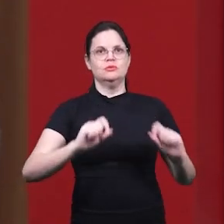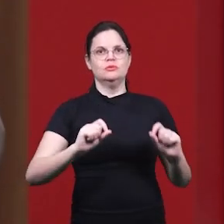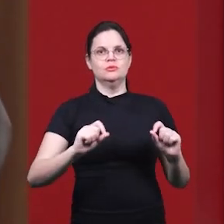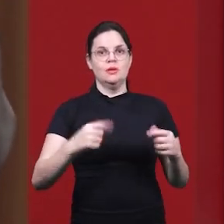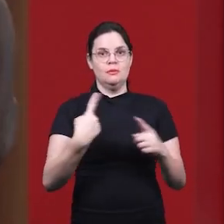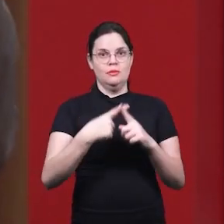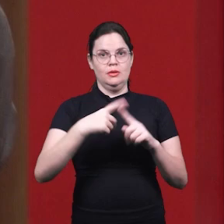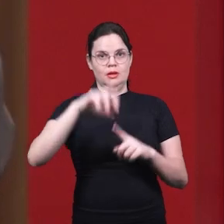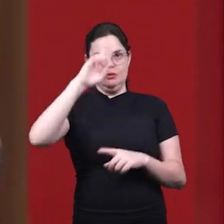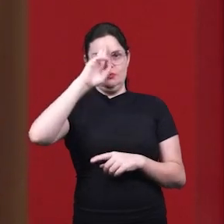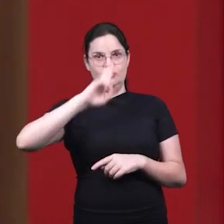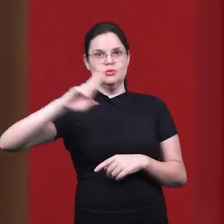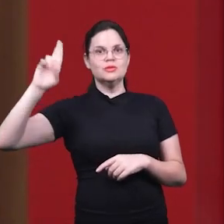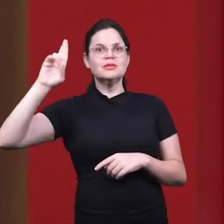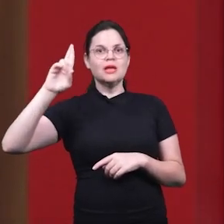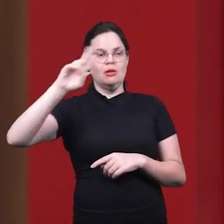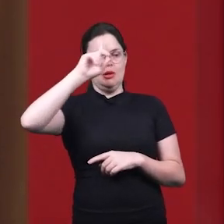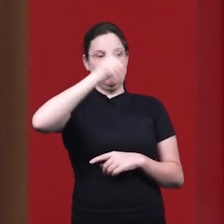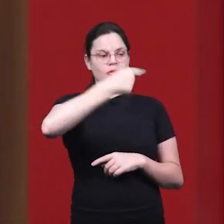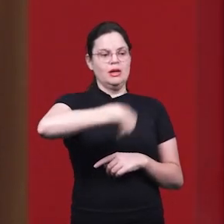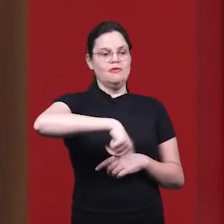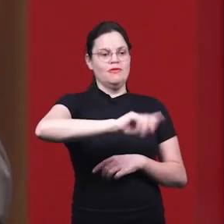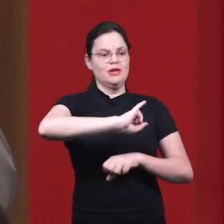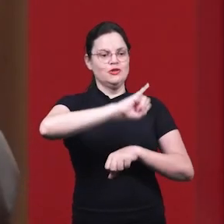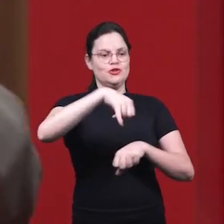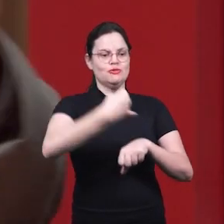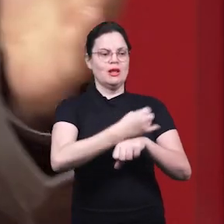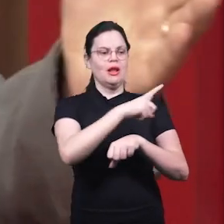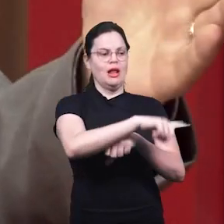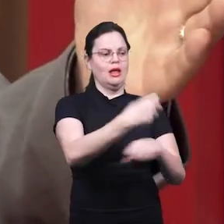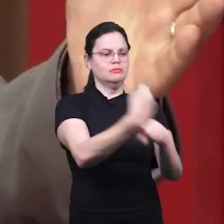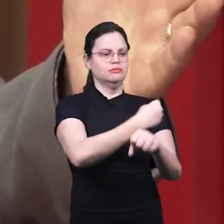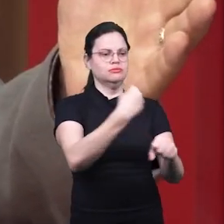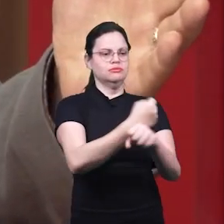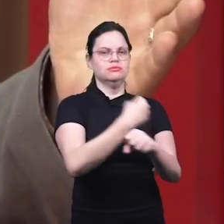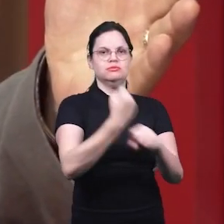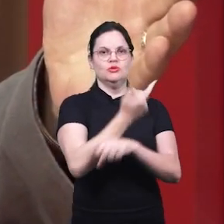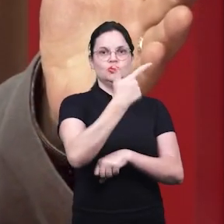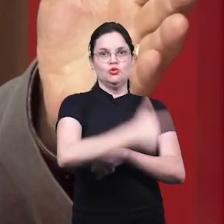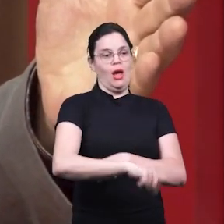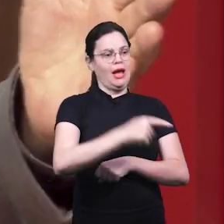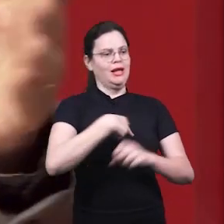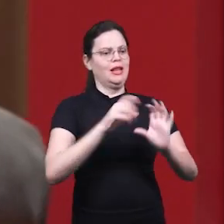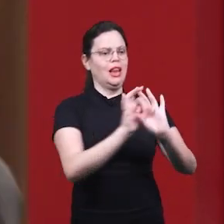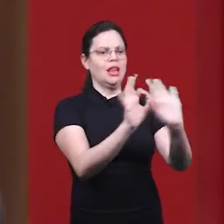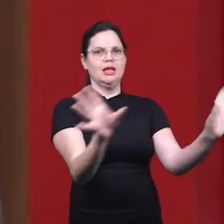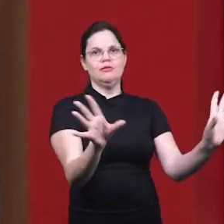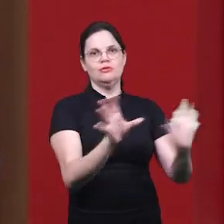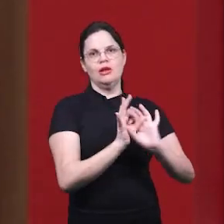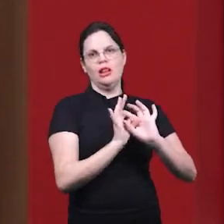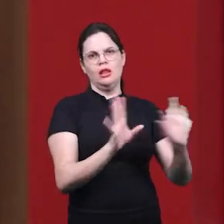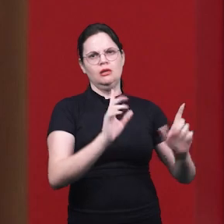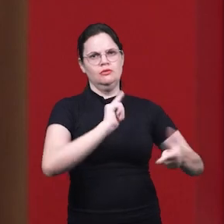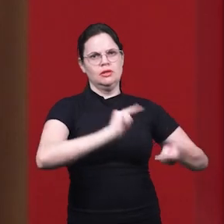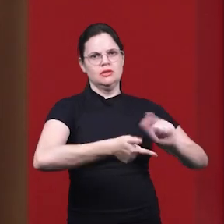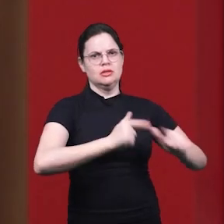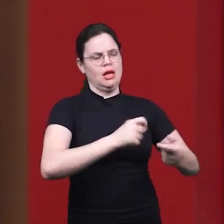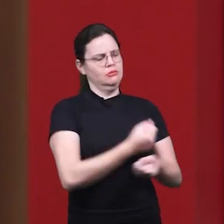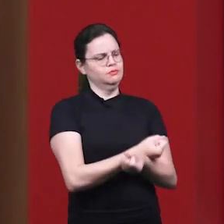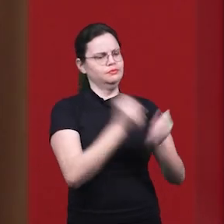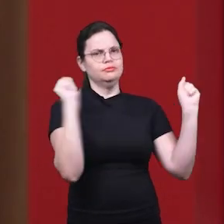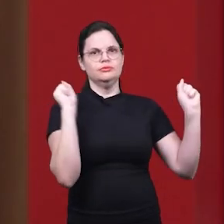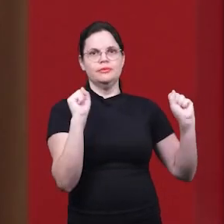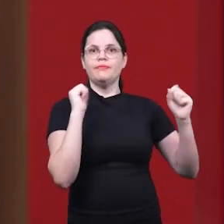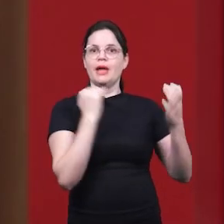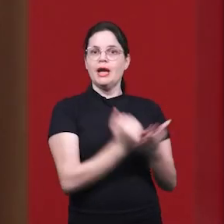lhe encarregou de edificar uma casa em Jerusalém. Ele abriu as portas para Israel voltar. Então aí